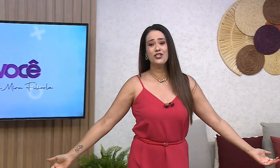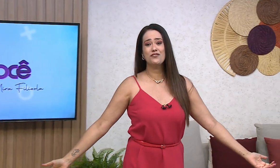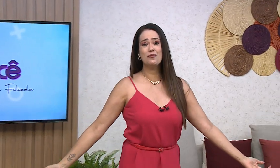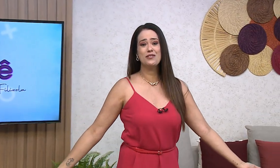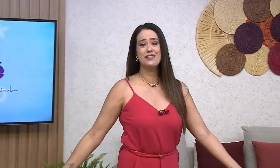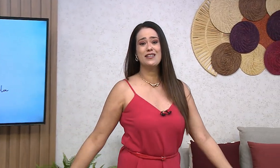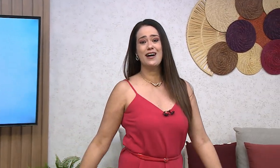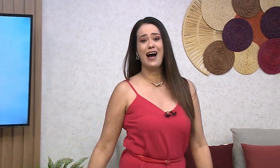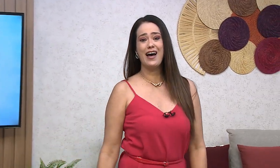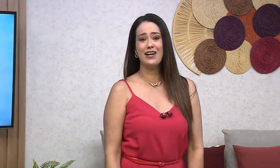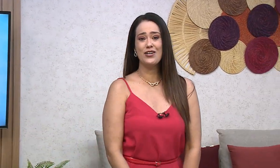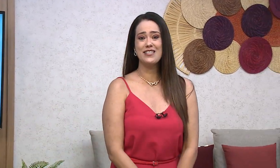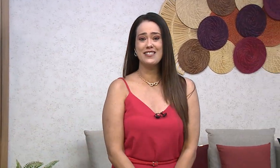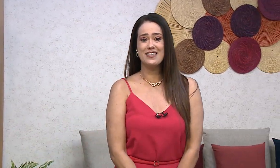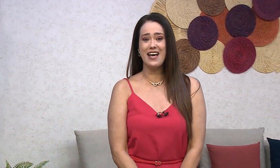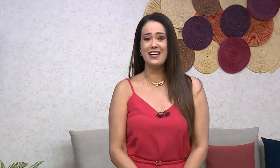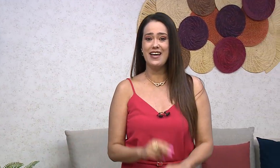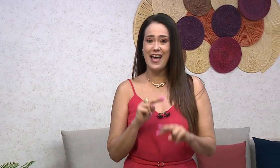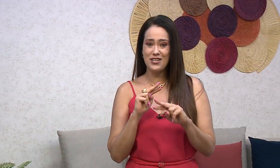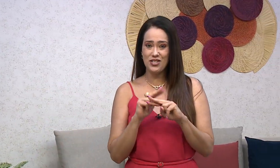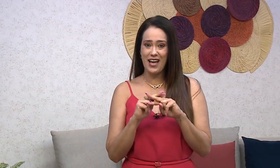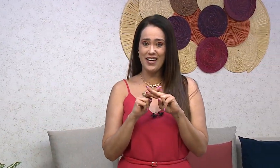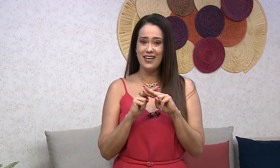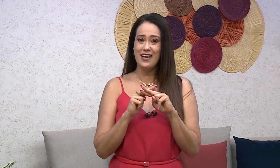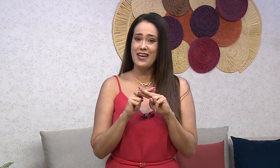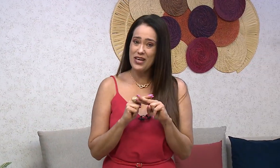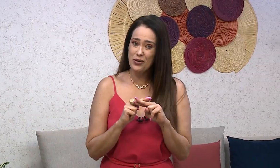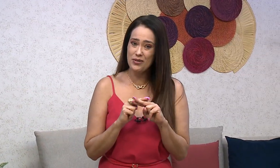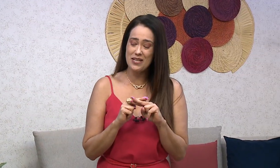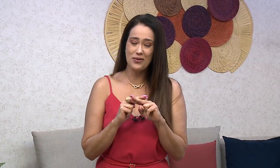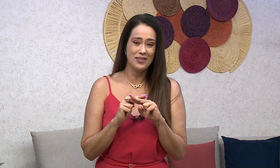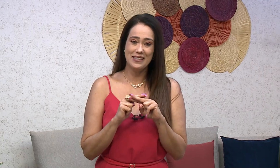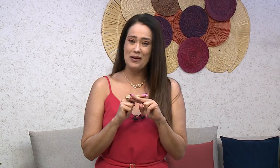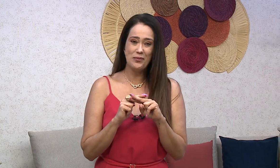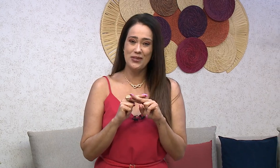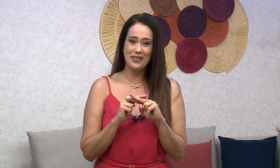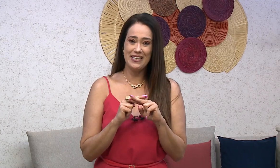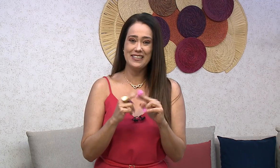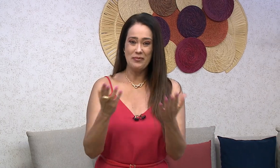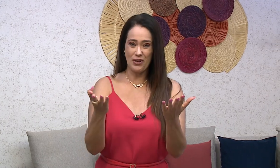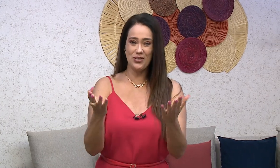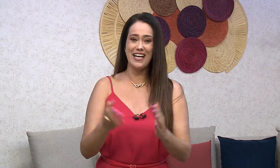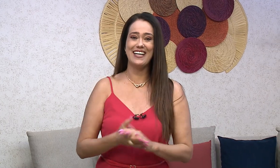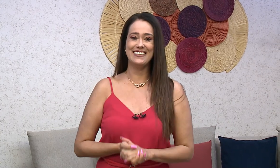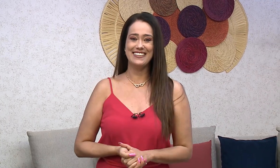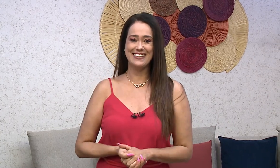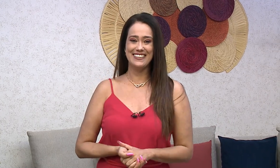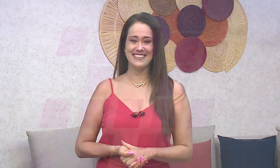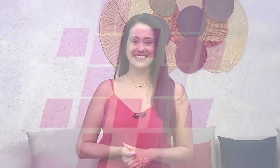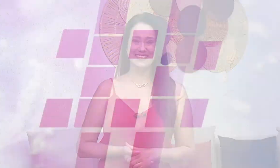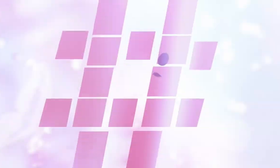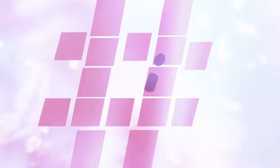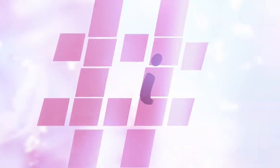gente, hoje nós vamos encerrar a nossa série Hashtag Inclusão. Tá muito lindo, pode rodar.